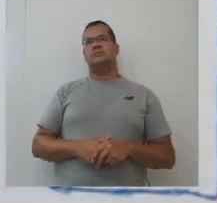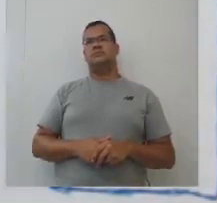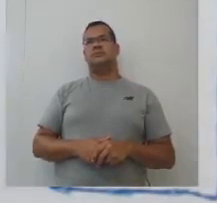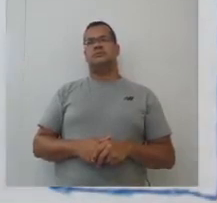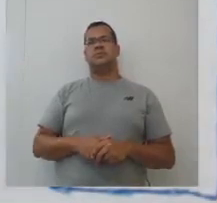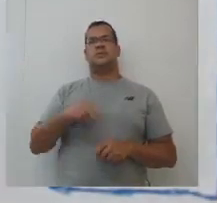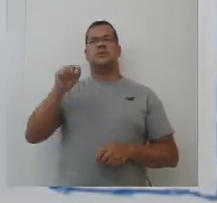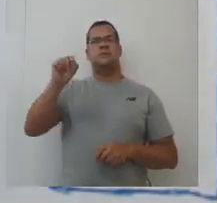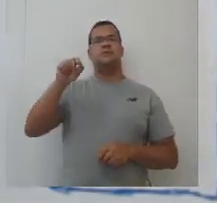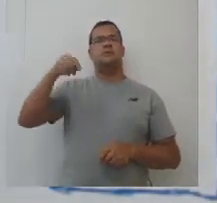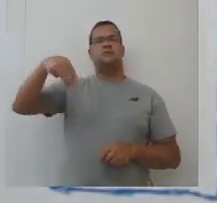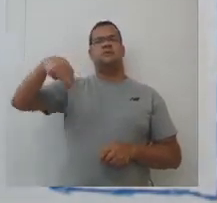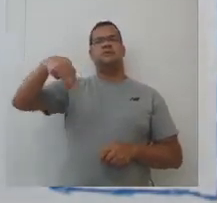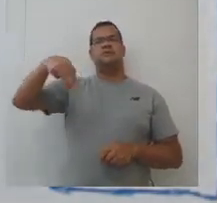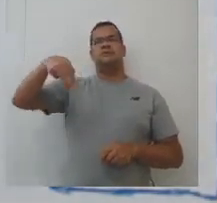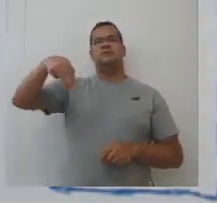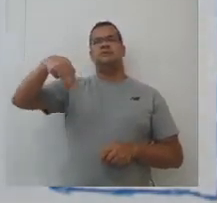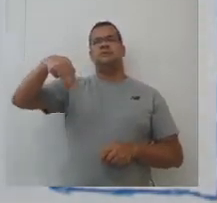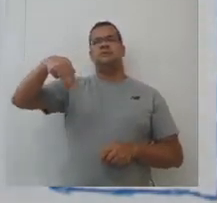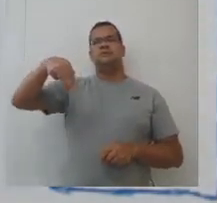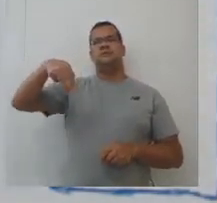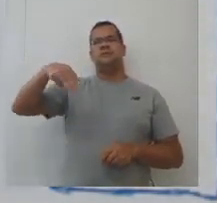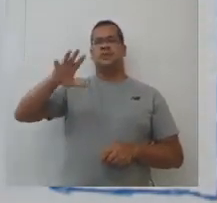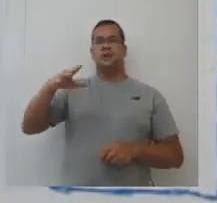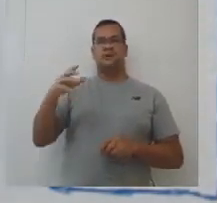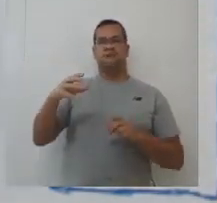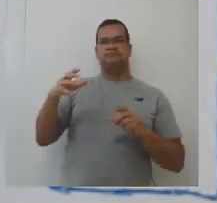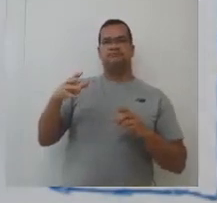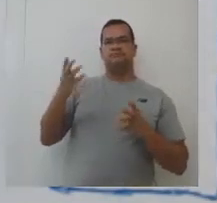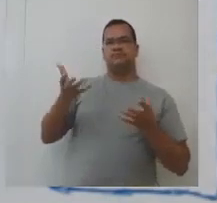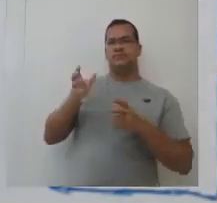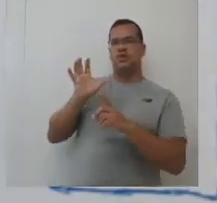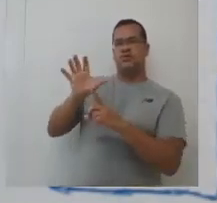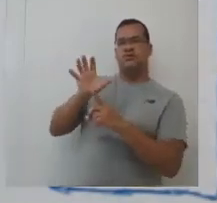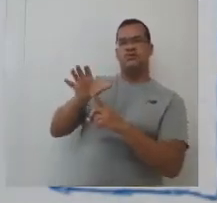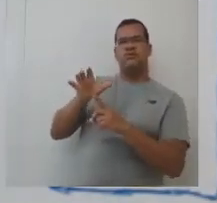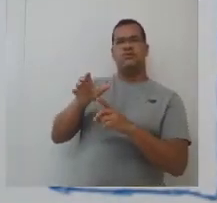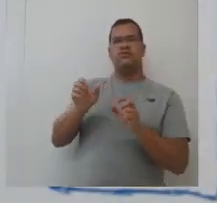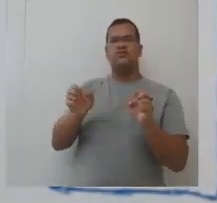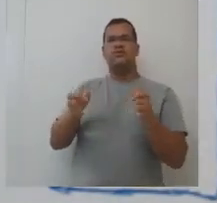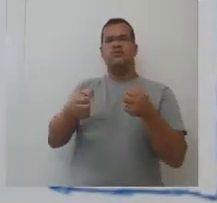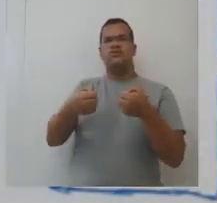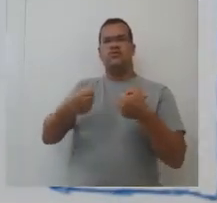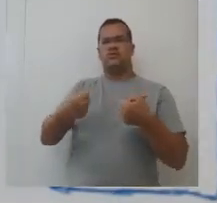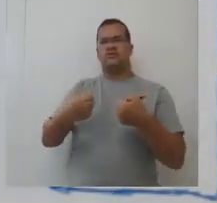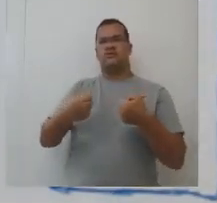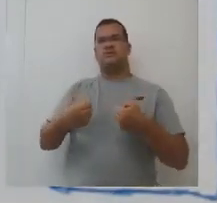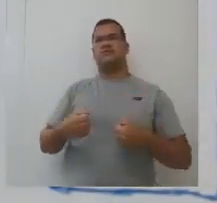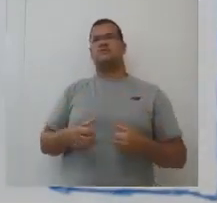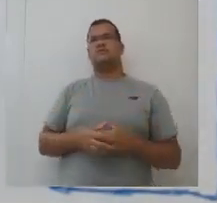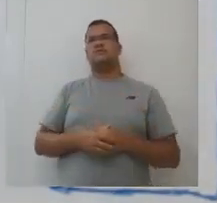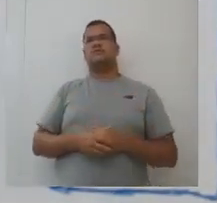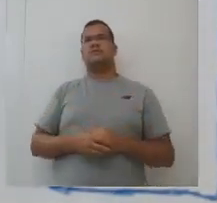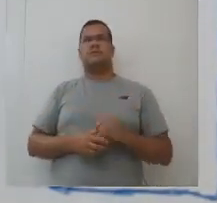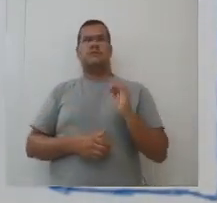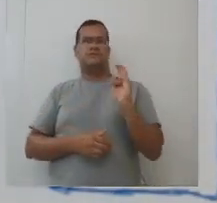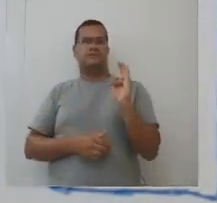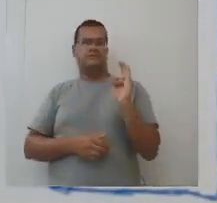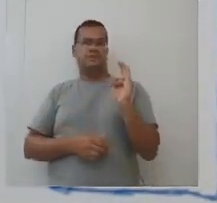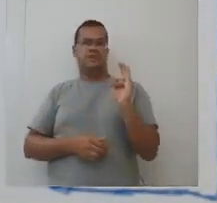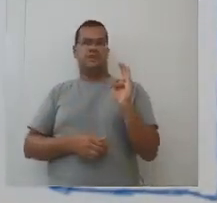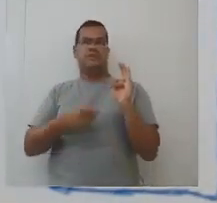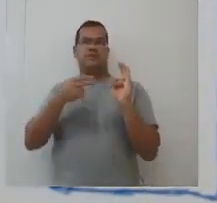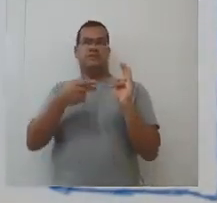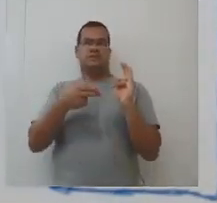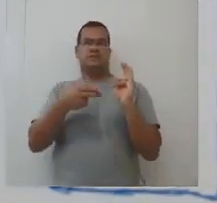dizendo. Aí ela ficou sujeita a uma força, cujo valor da força, ó a benção, F, vai